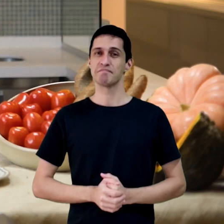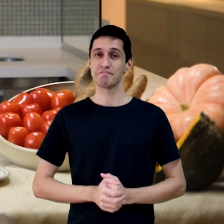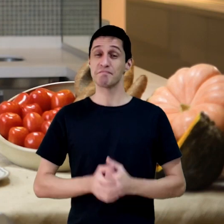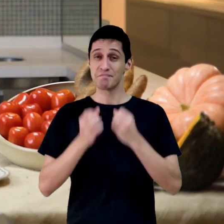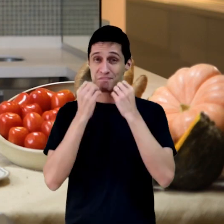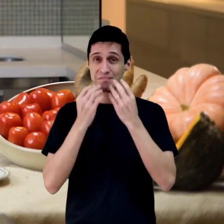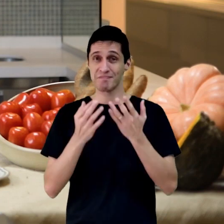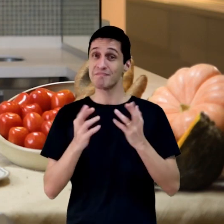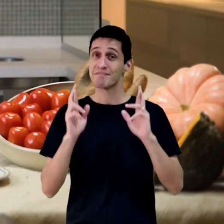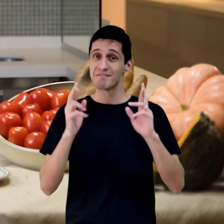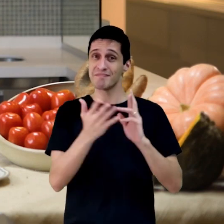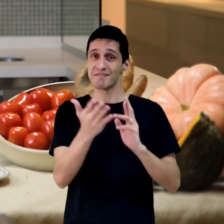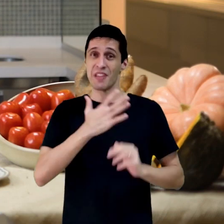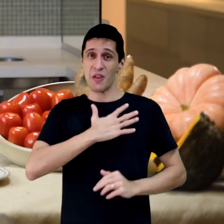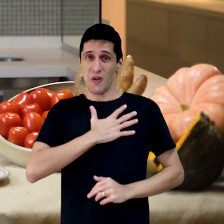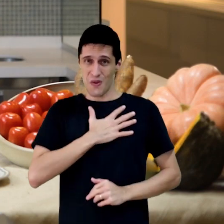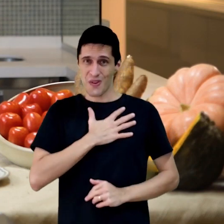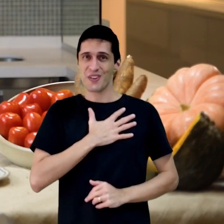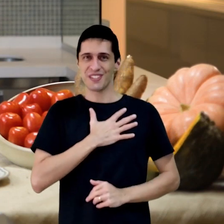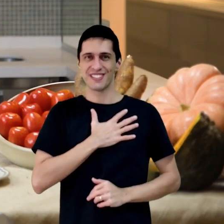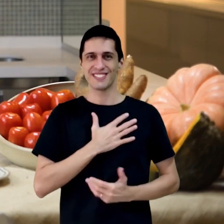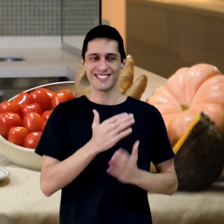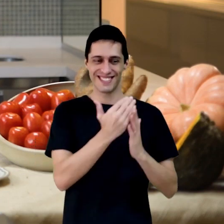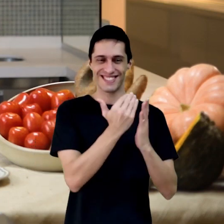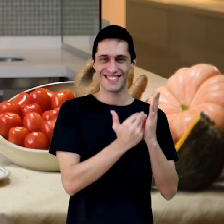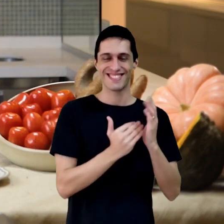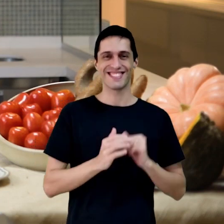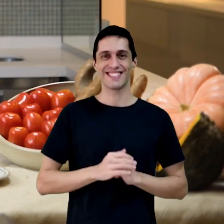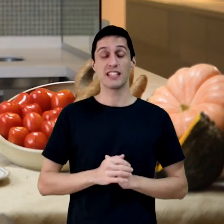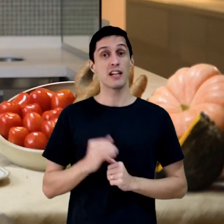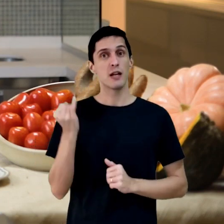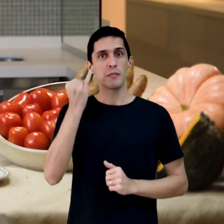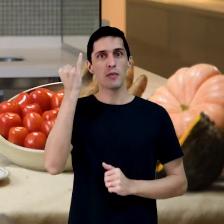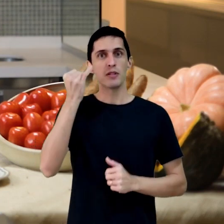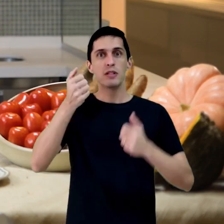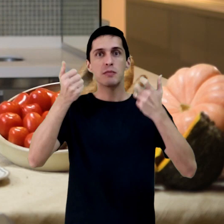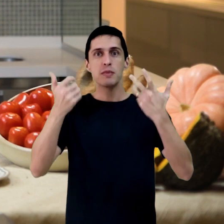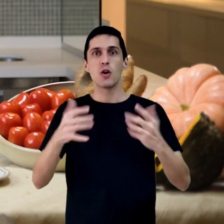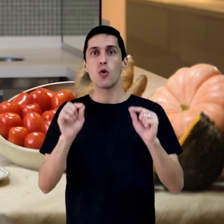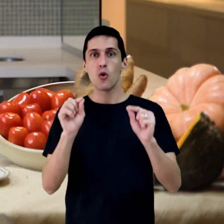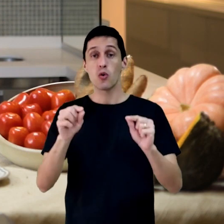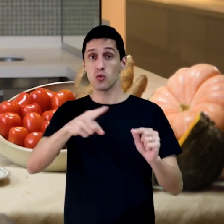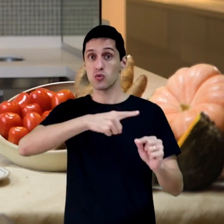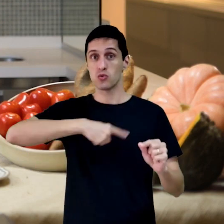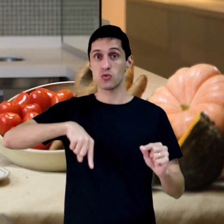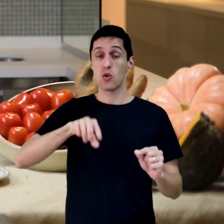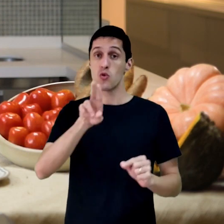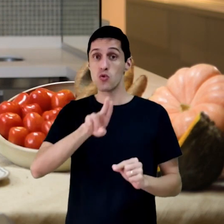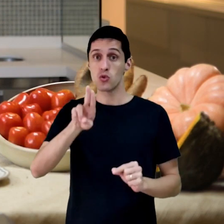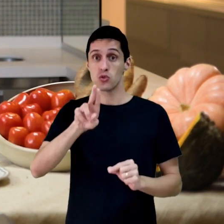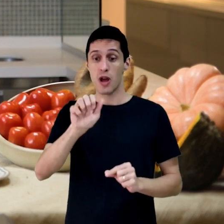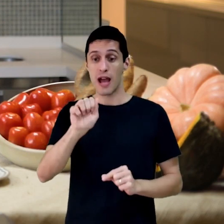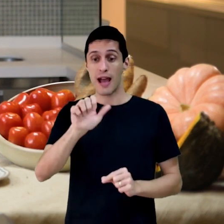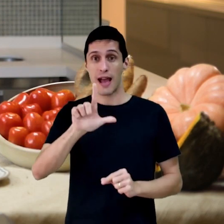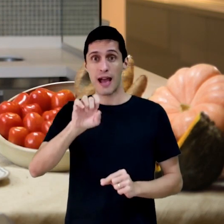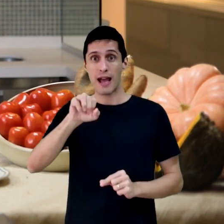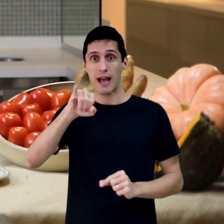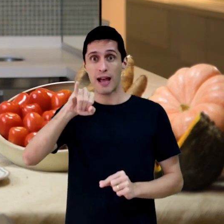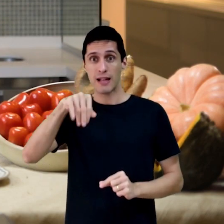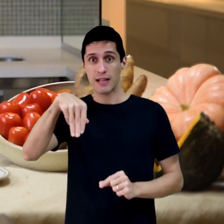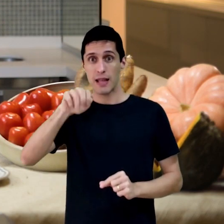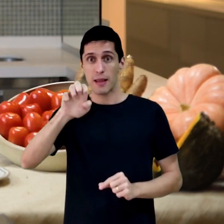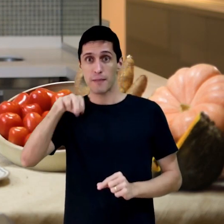Bom, espero que tenham gostado das receitas. É importante ressaltar, nós utilizamos o alimento na